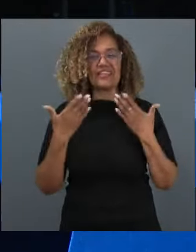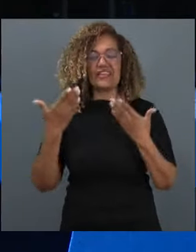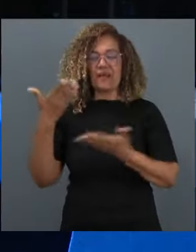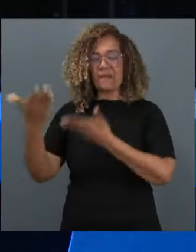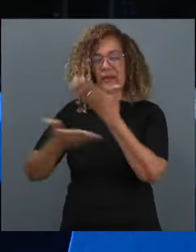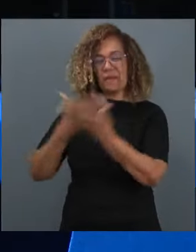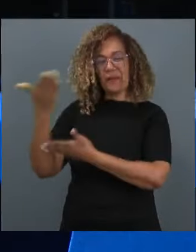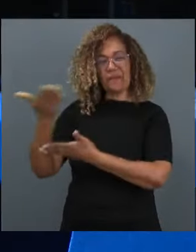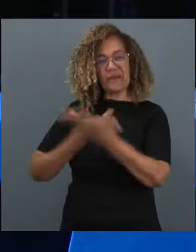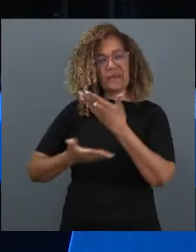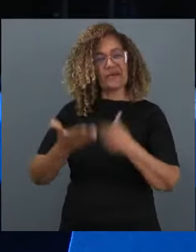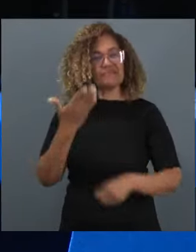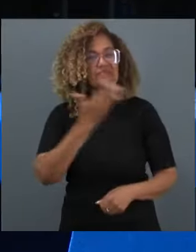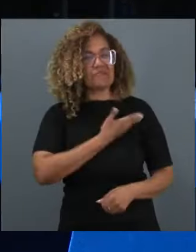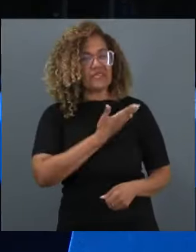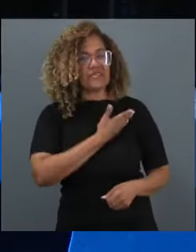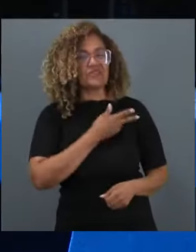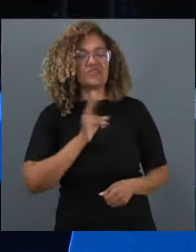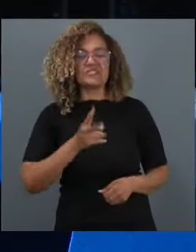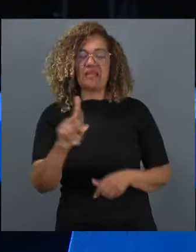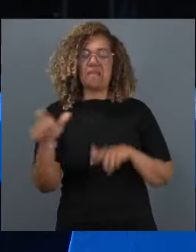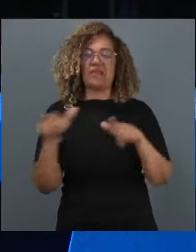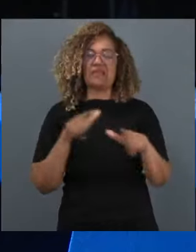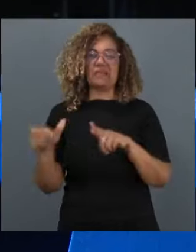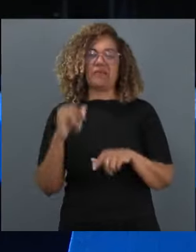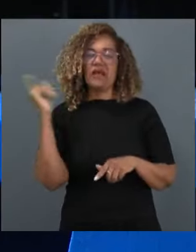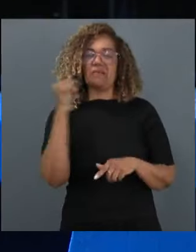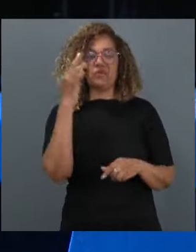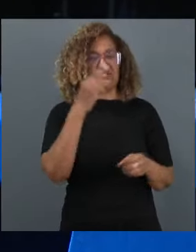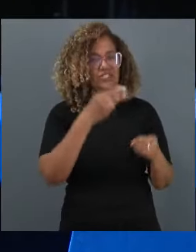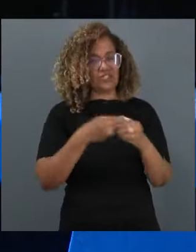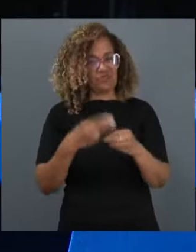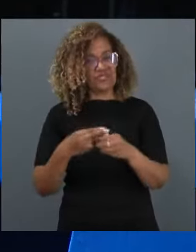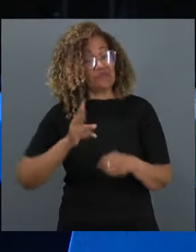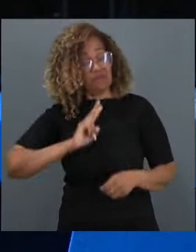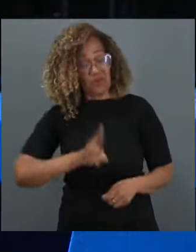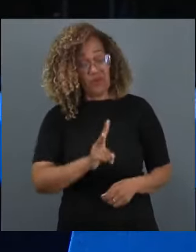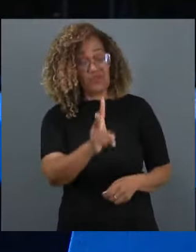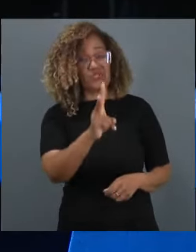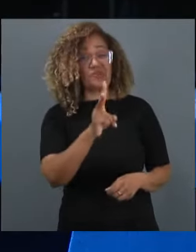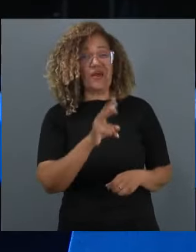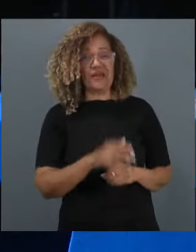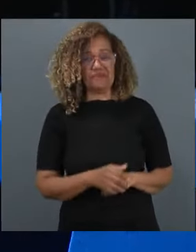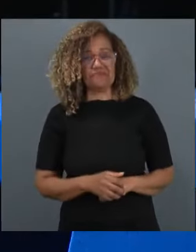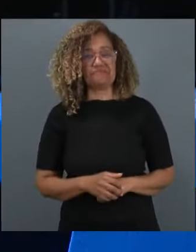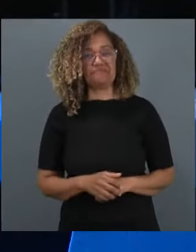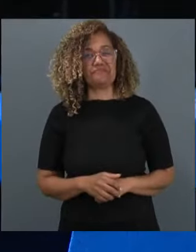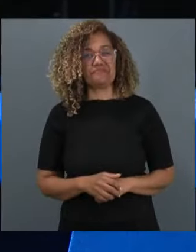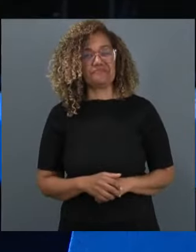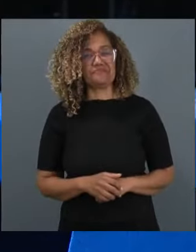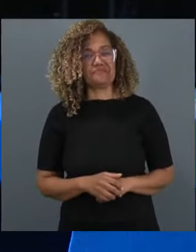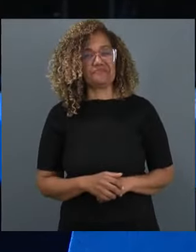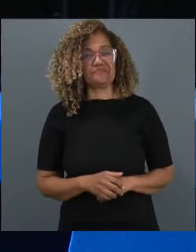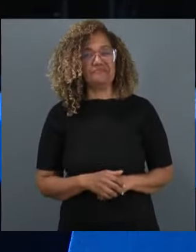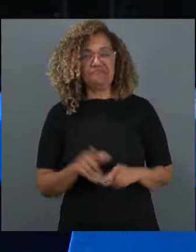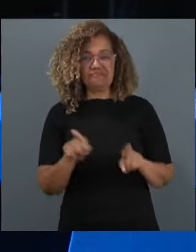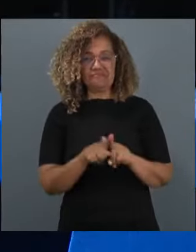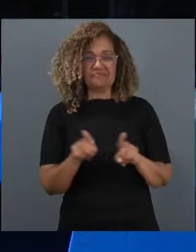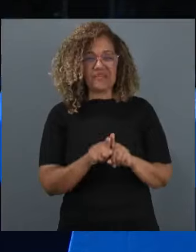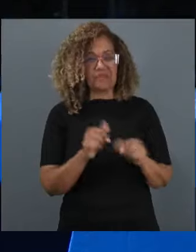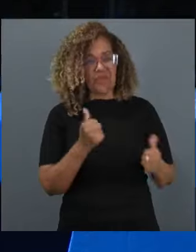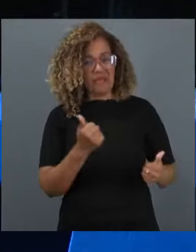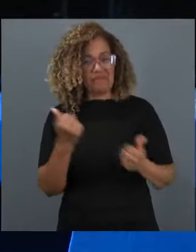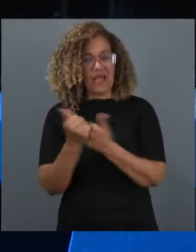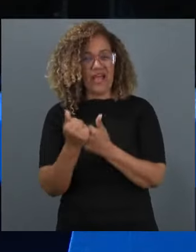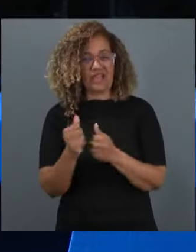com eles e saber que eles têm feito um grande trabalho nos seus municípios e vão continuar, sem dúvida nenhuma, contribuindo, não só com o povo